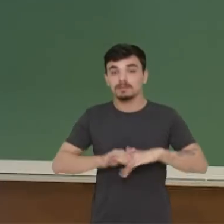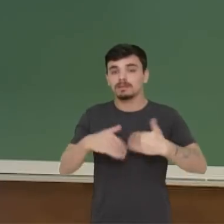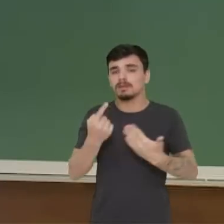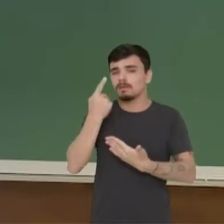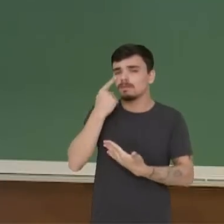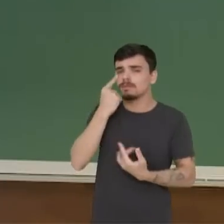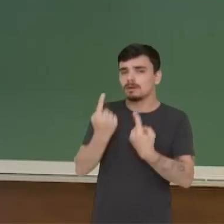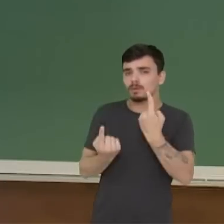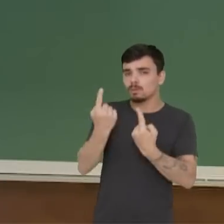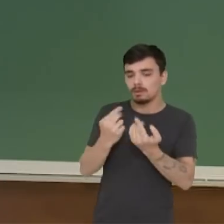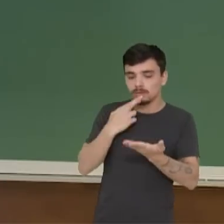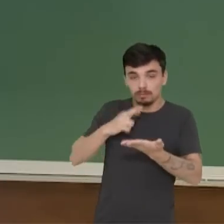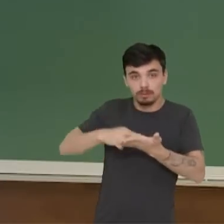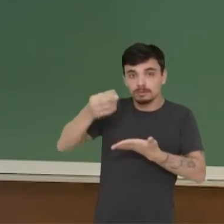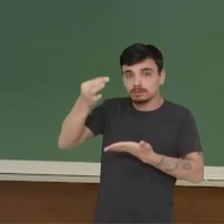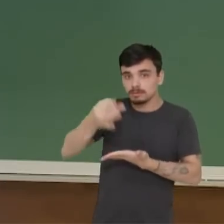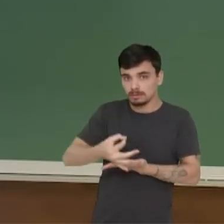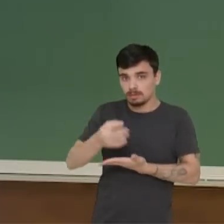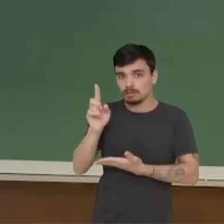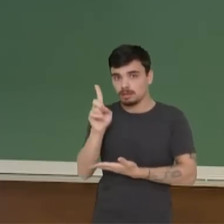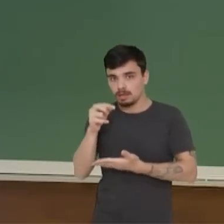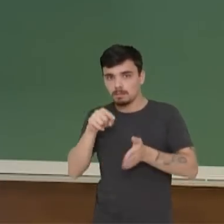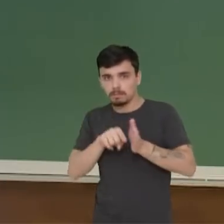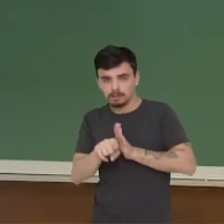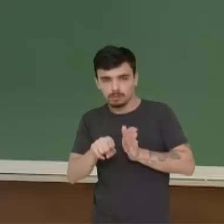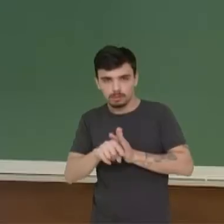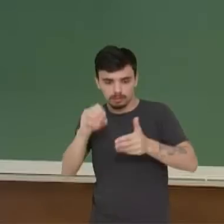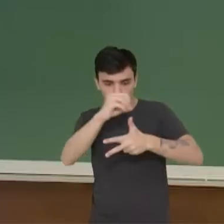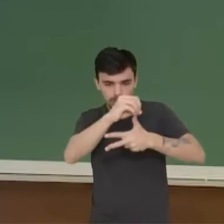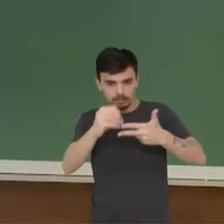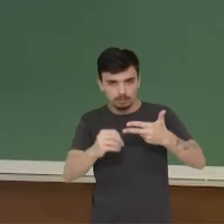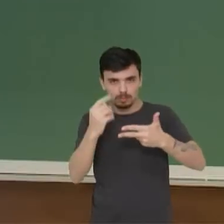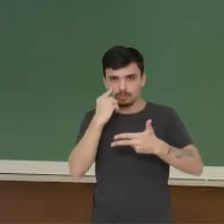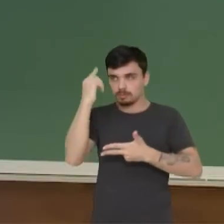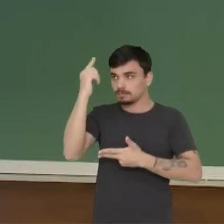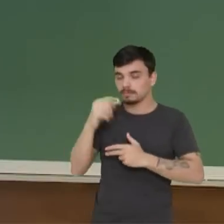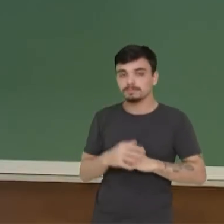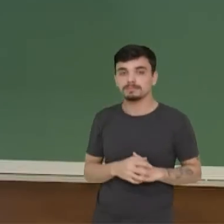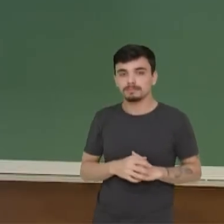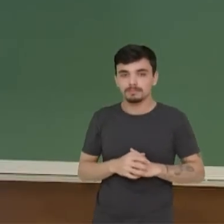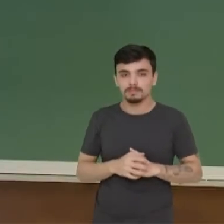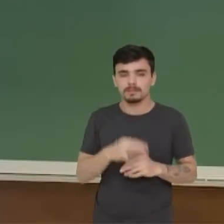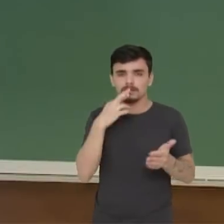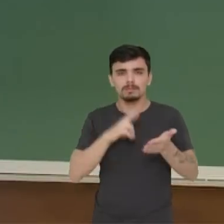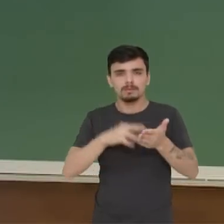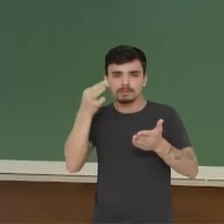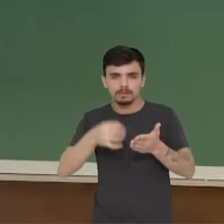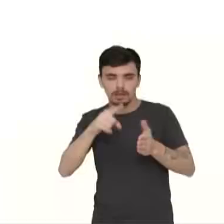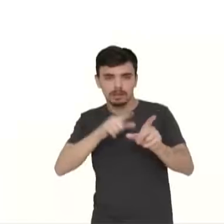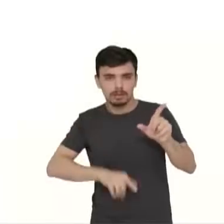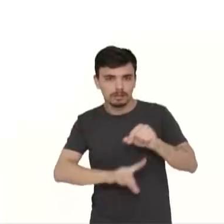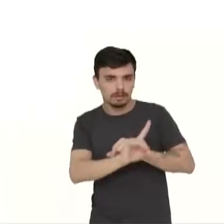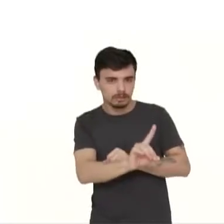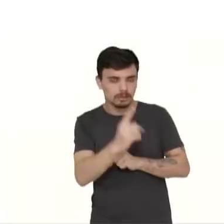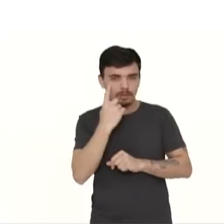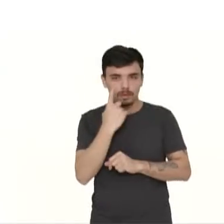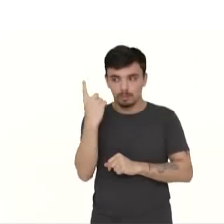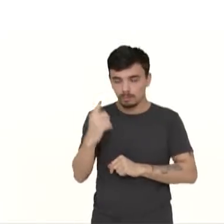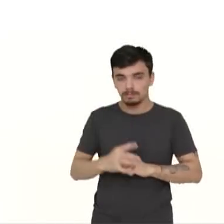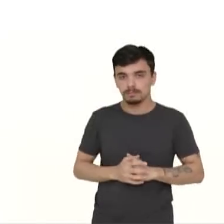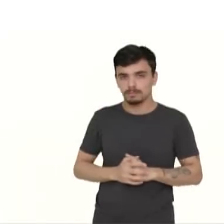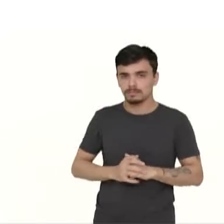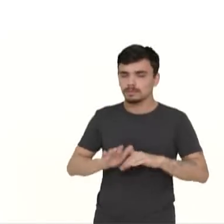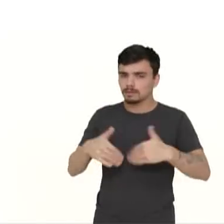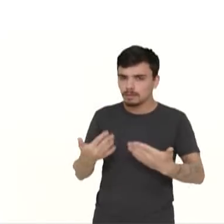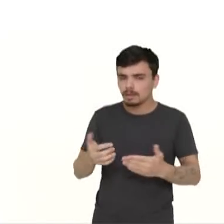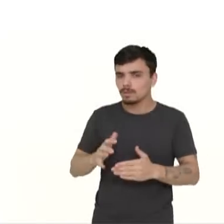Vamos ver qual é a resposta correta dessa questão do Enem? A resposta correta é a letra D, né?